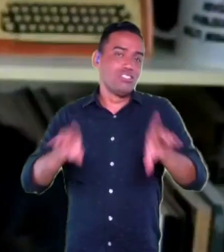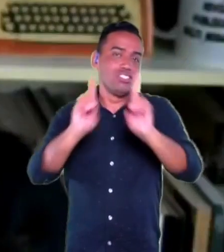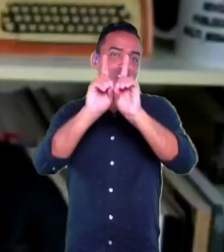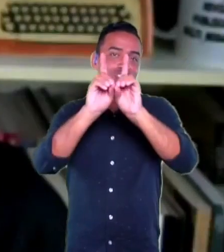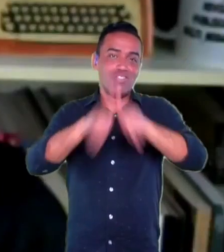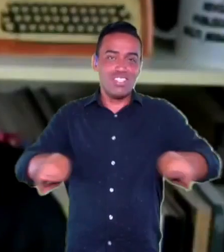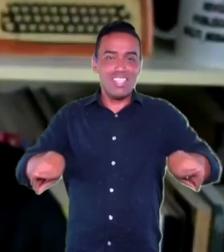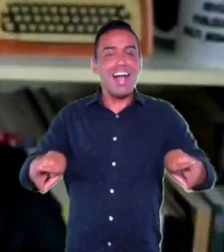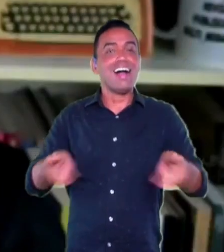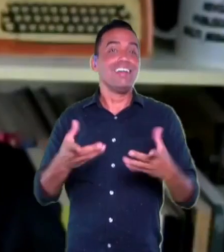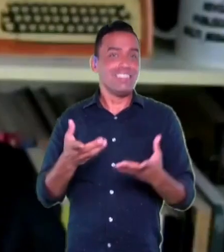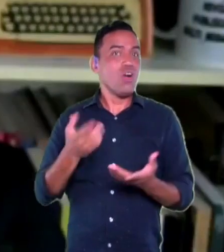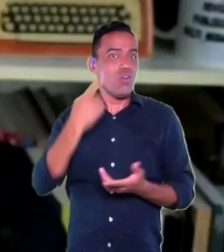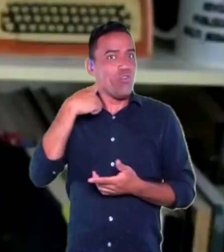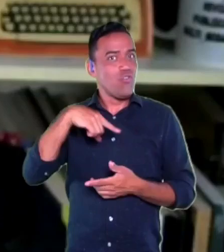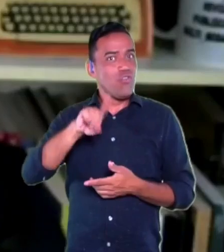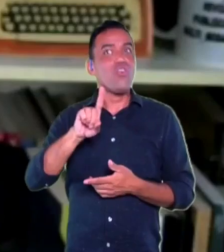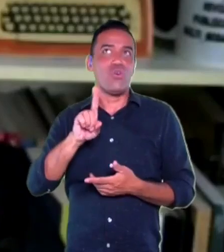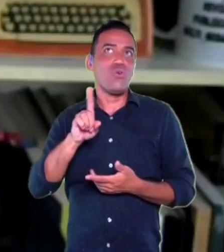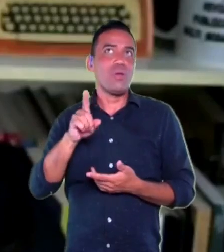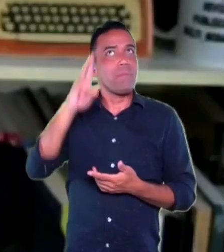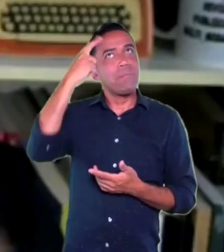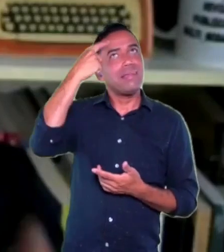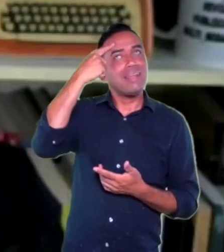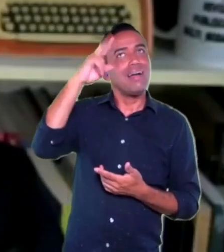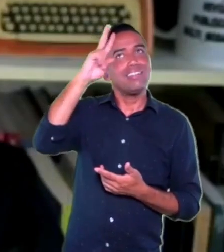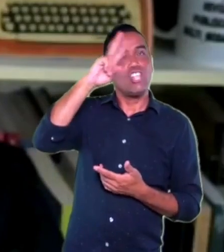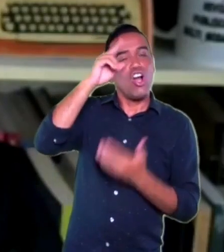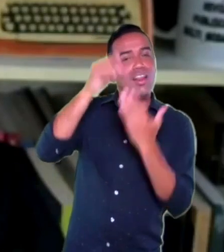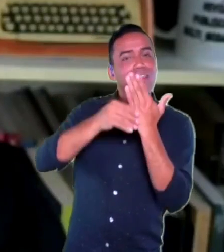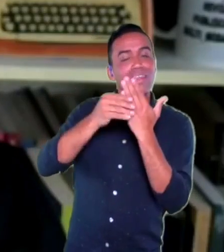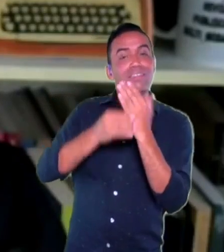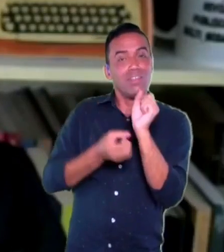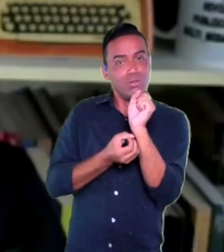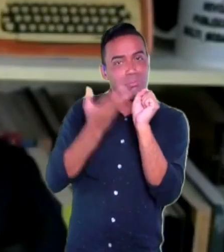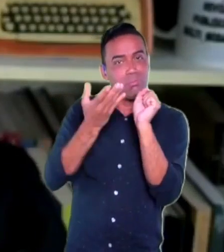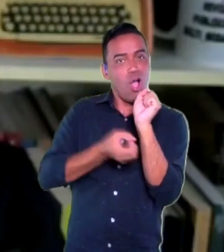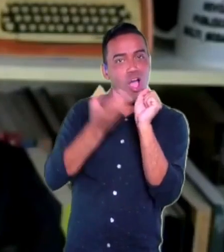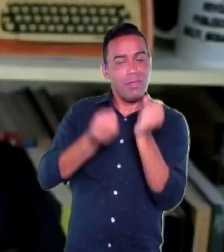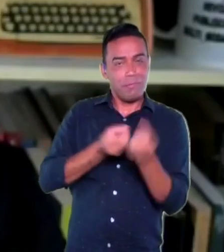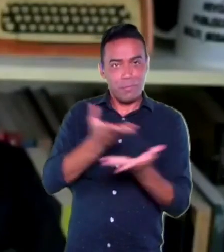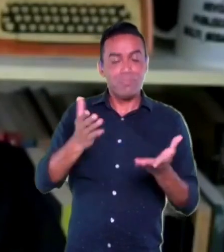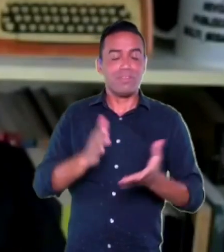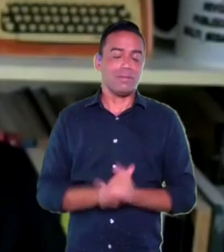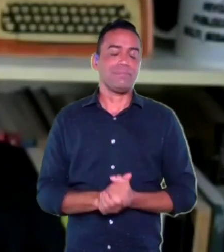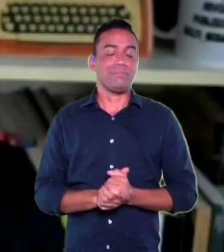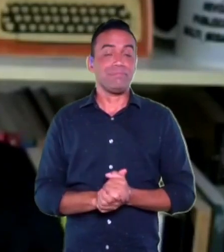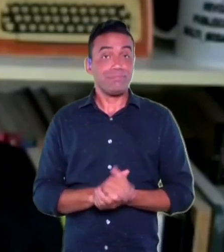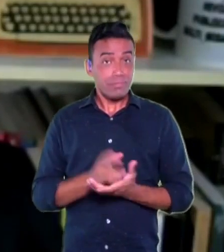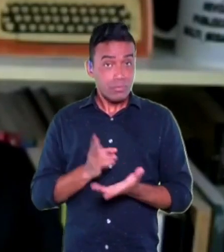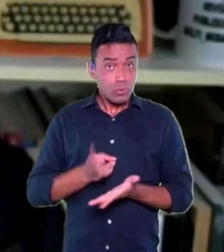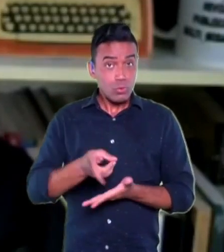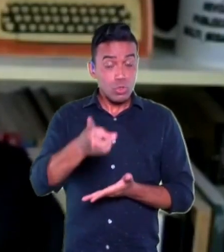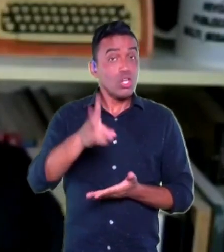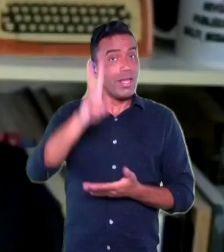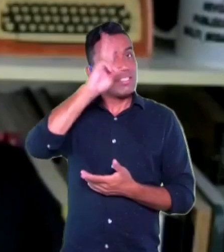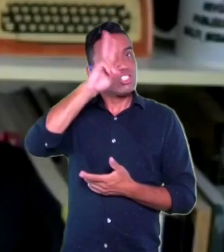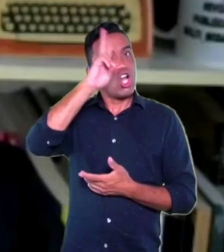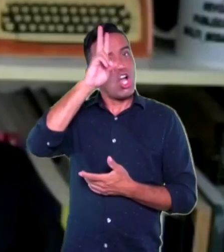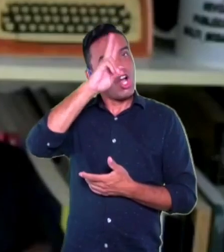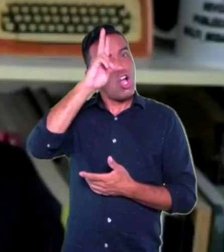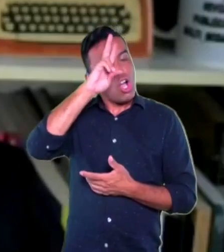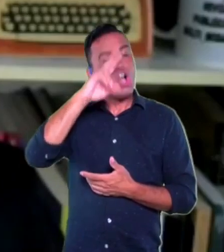eu fui por aí, né? Até assim, vou dar um spoiler aqui, que eu mantive a história, né? Eu